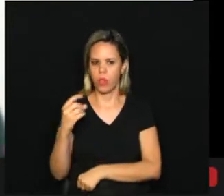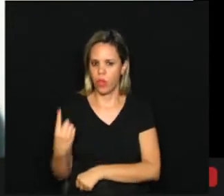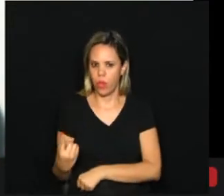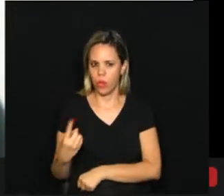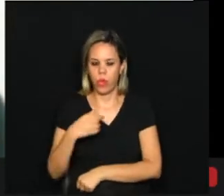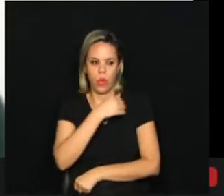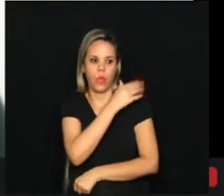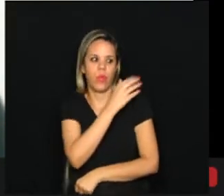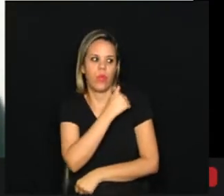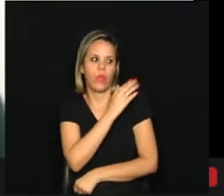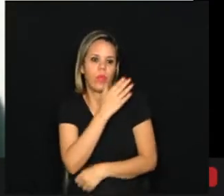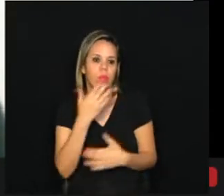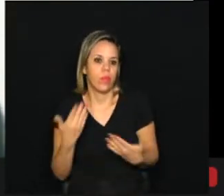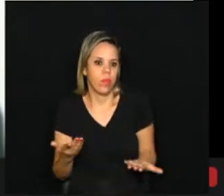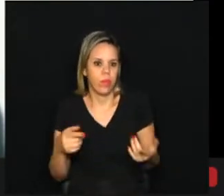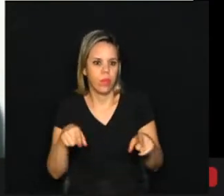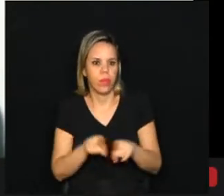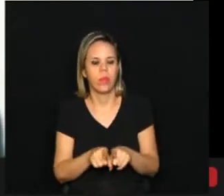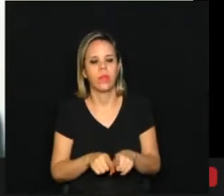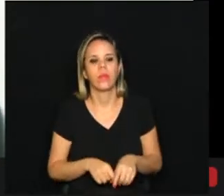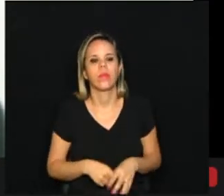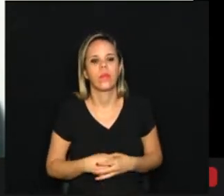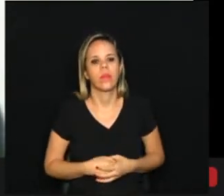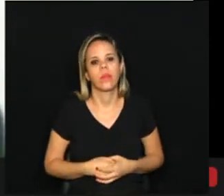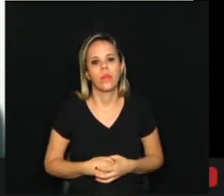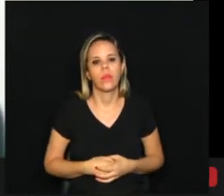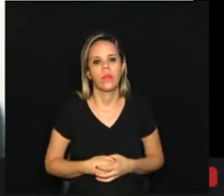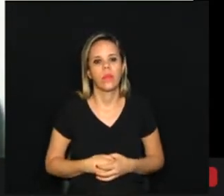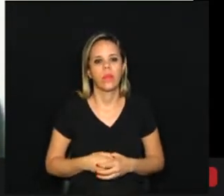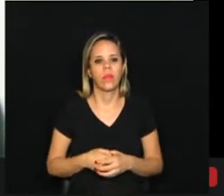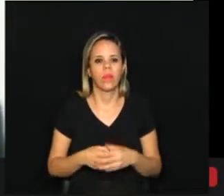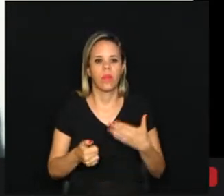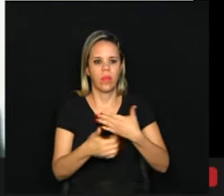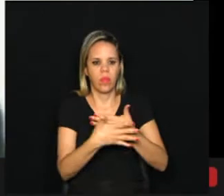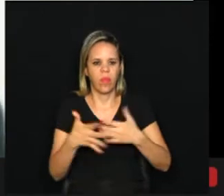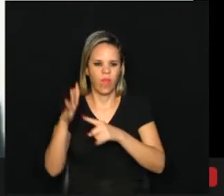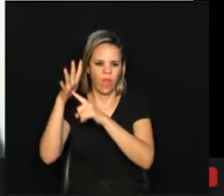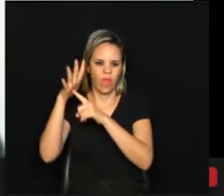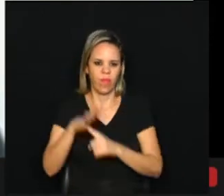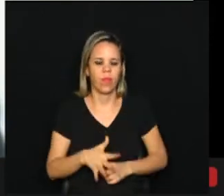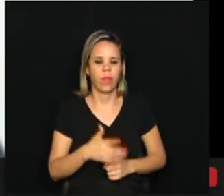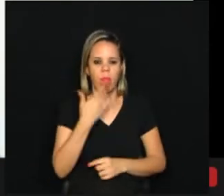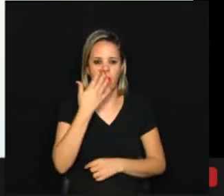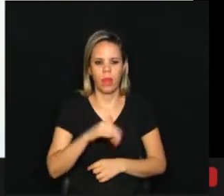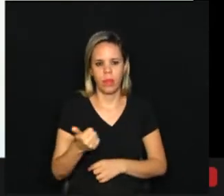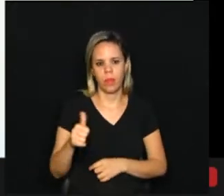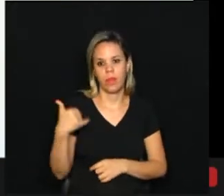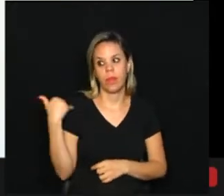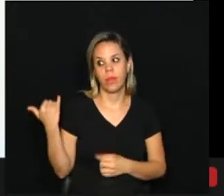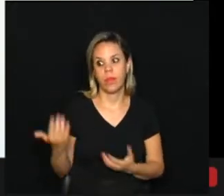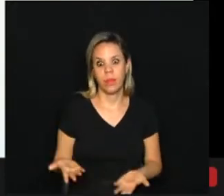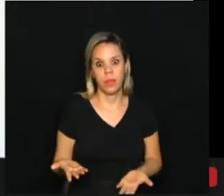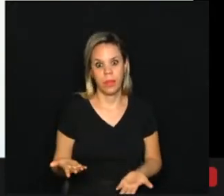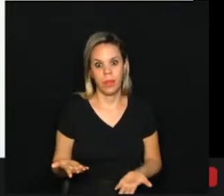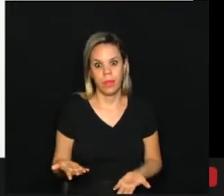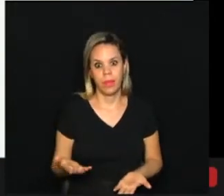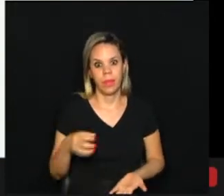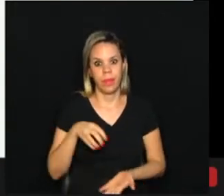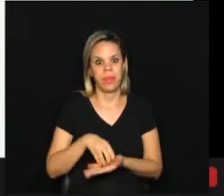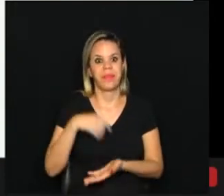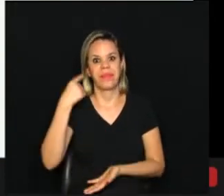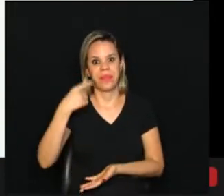si, também tem a questão do assédio moral a uma criança de apenas 11 anos. Então, isso a promotoria